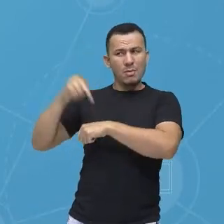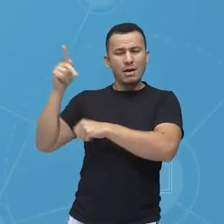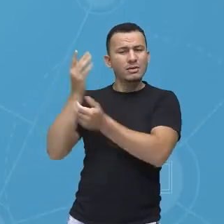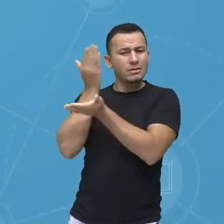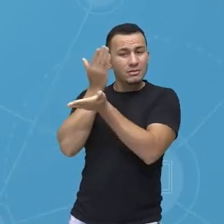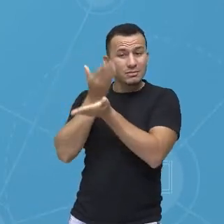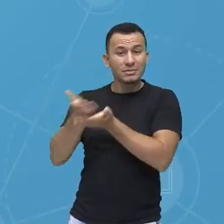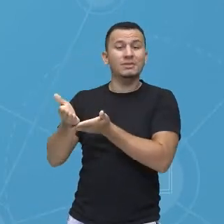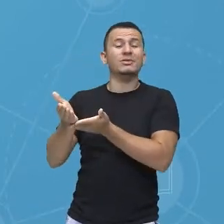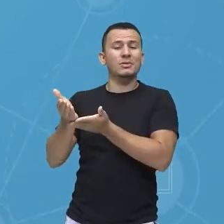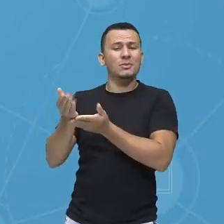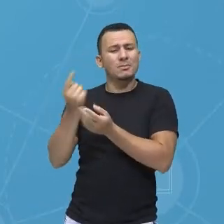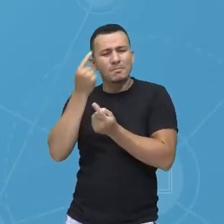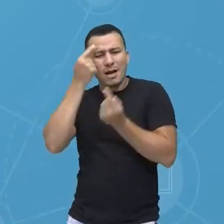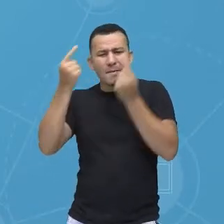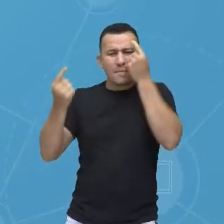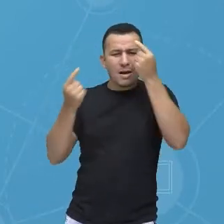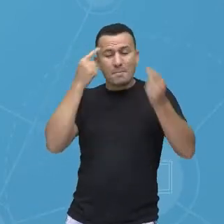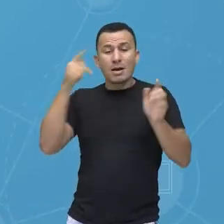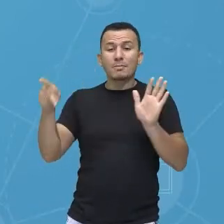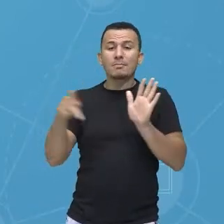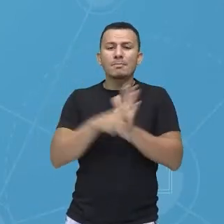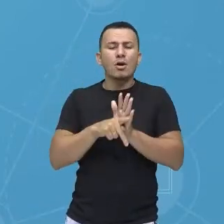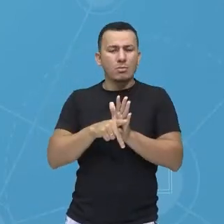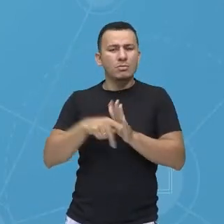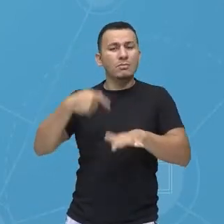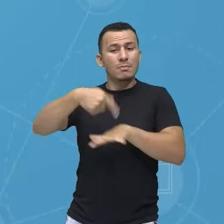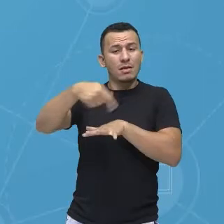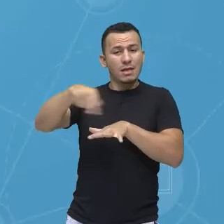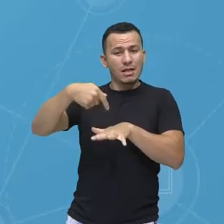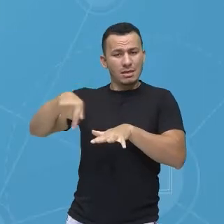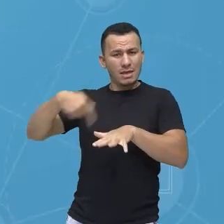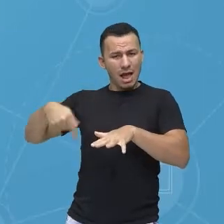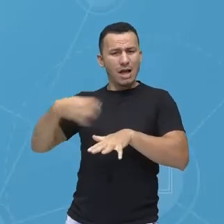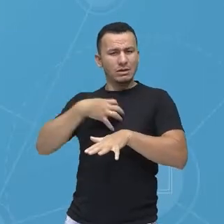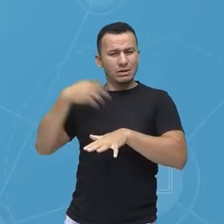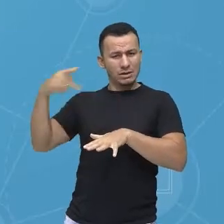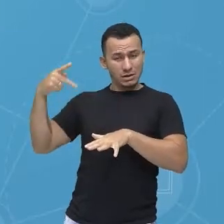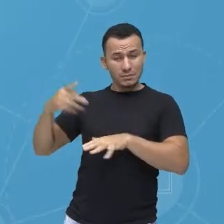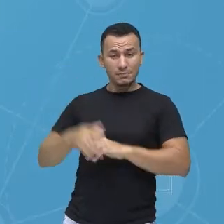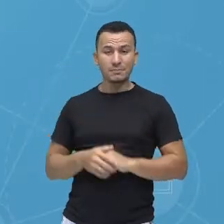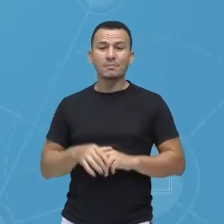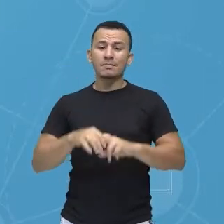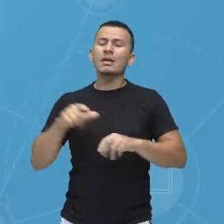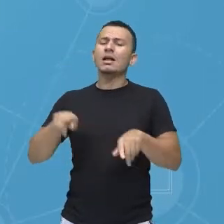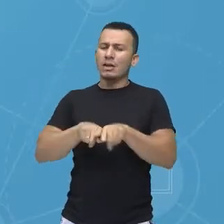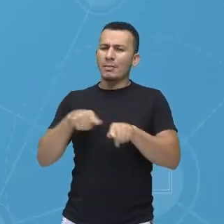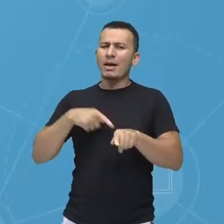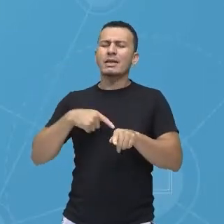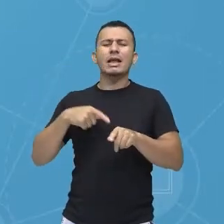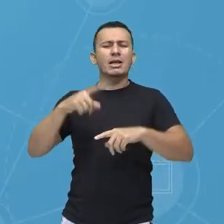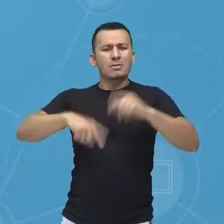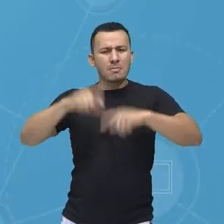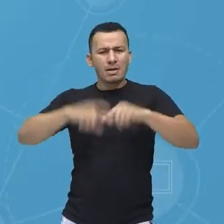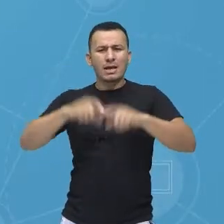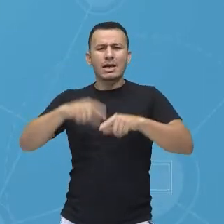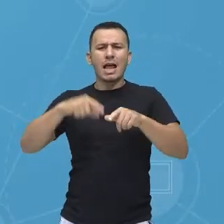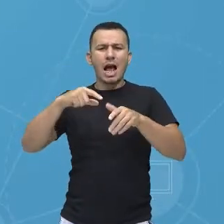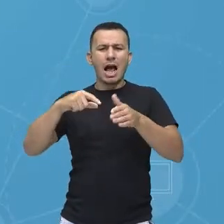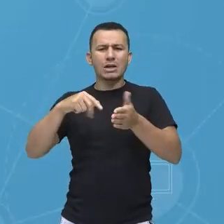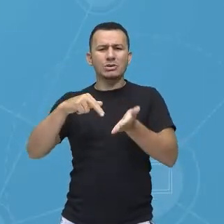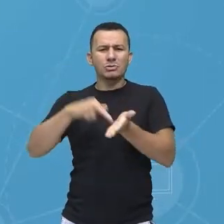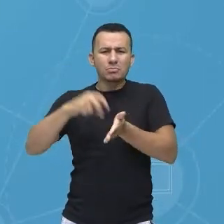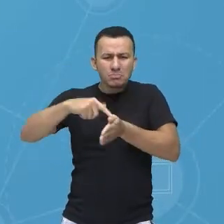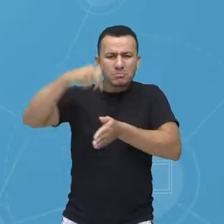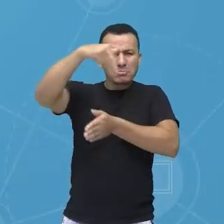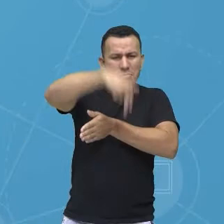a criar seu estilo próprio de ginástica, e aí utilizava-se muito obstáculos, né? Que inclusive inspiraram a